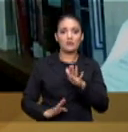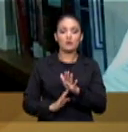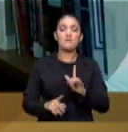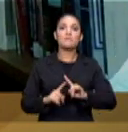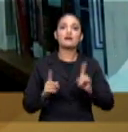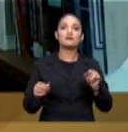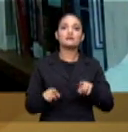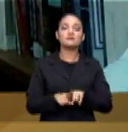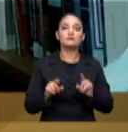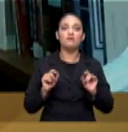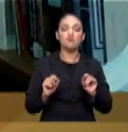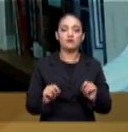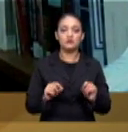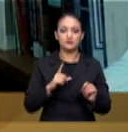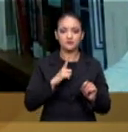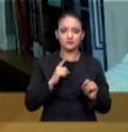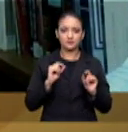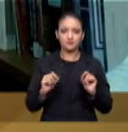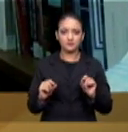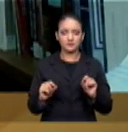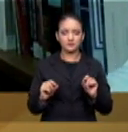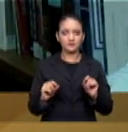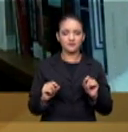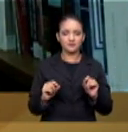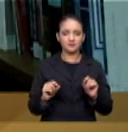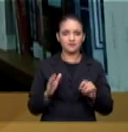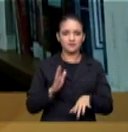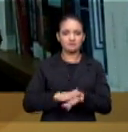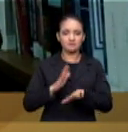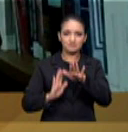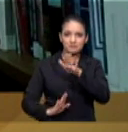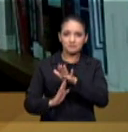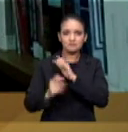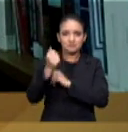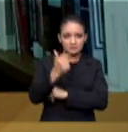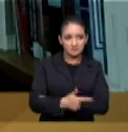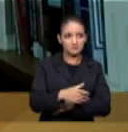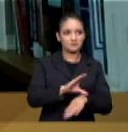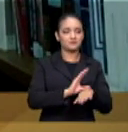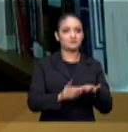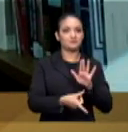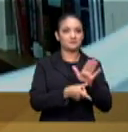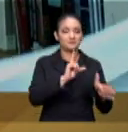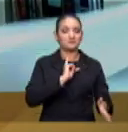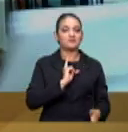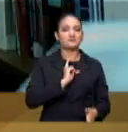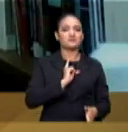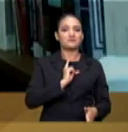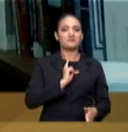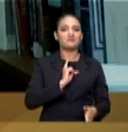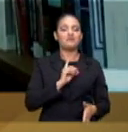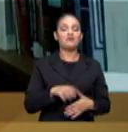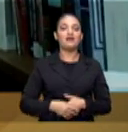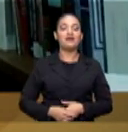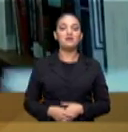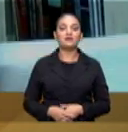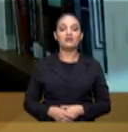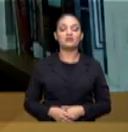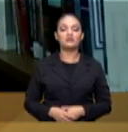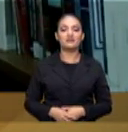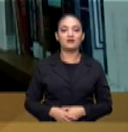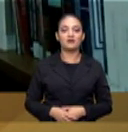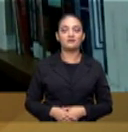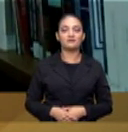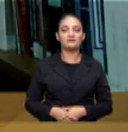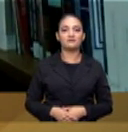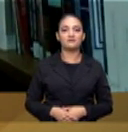também restringir, ter uma posição ainda mais restritiva que o regime constitucional anterior, editado sob um momento